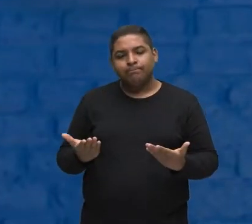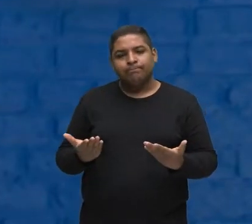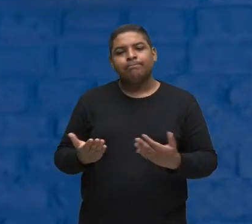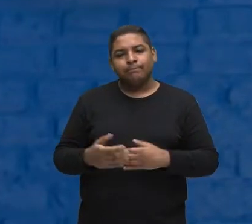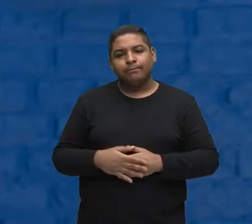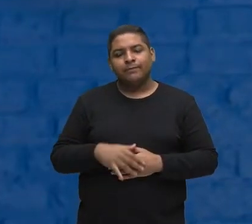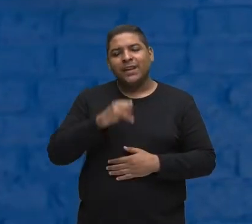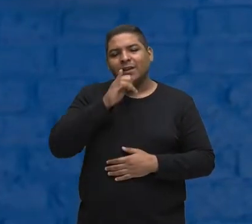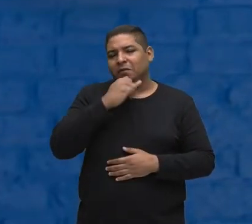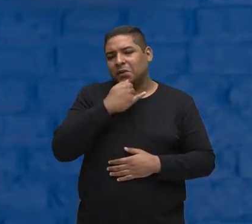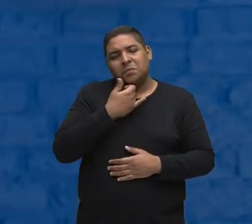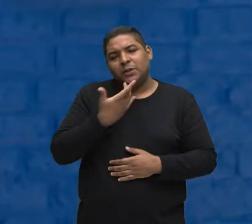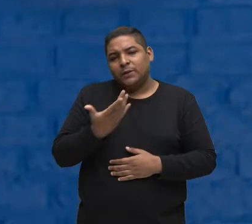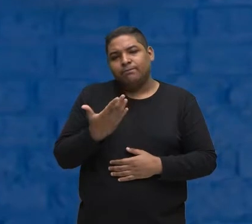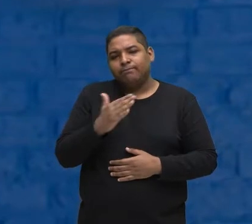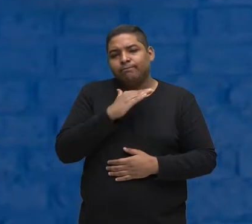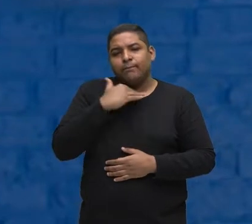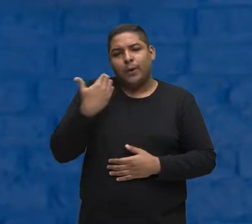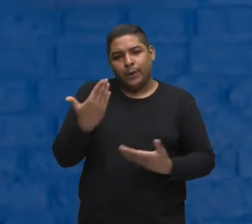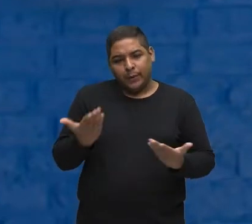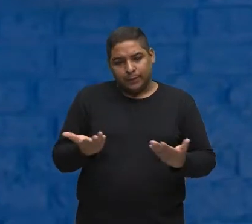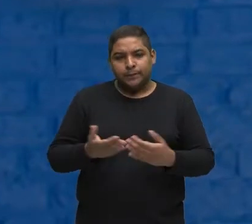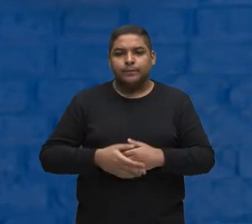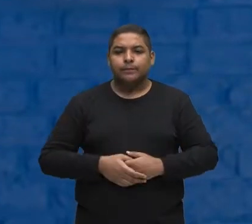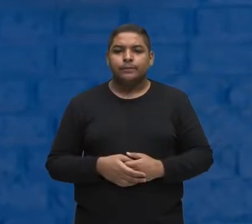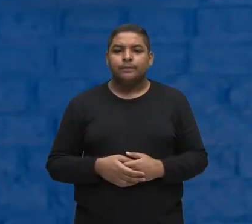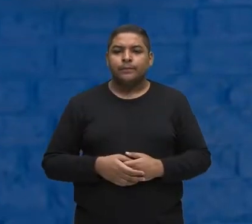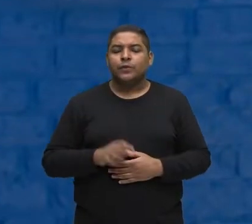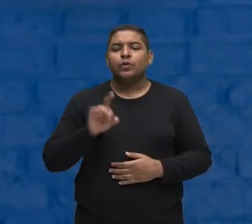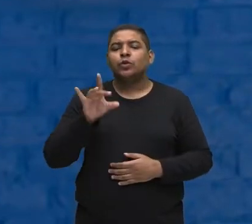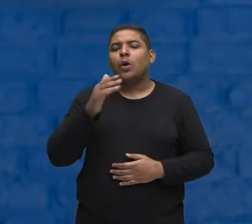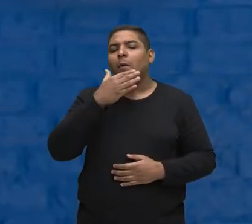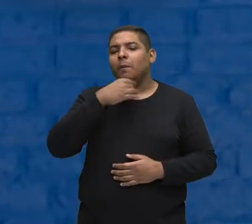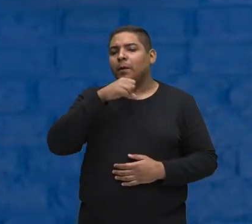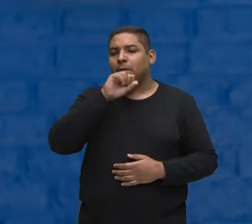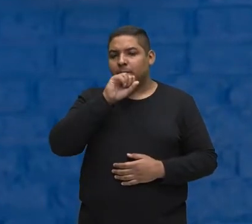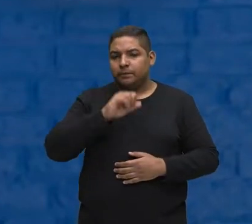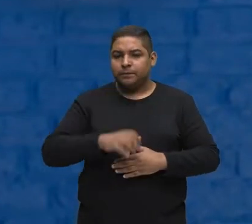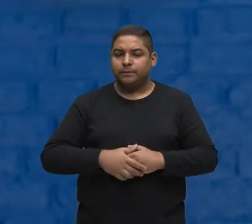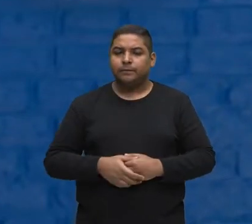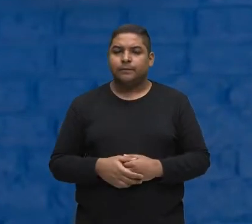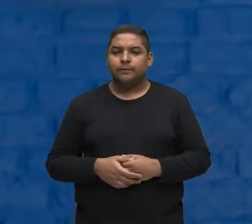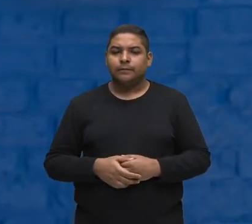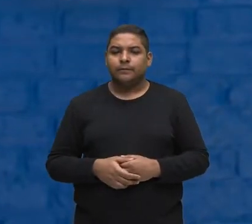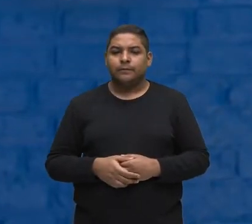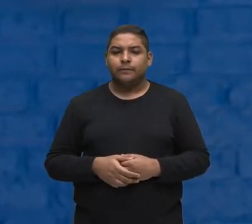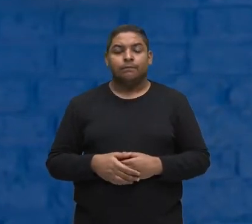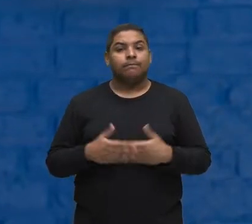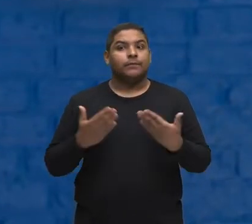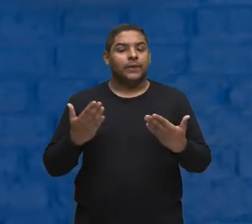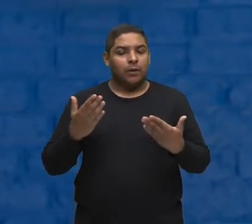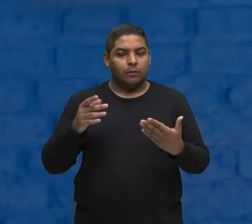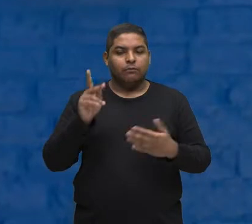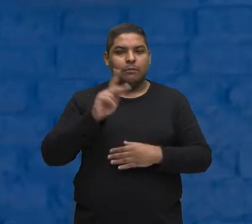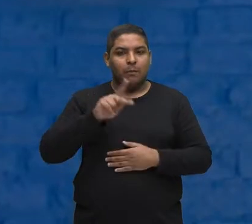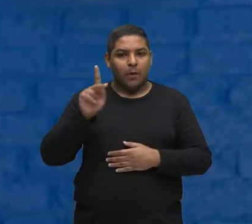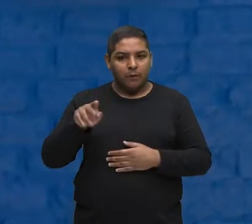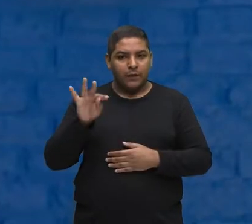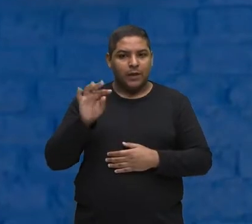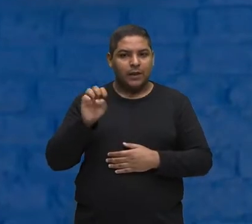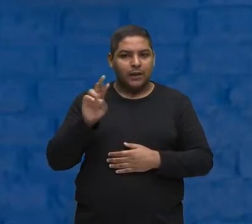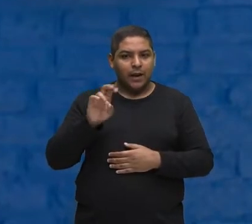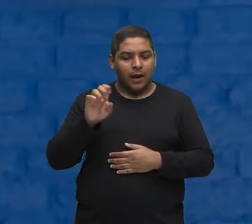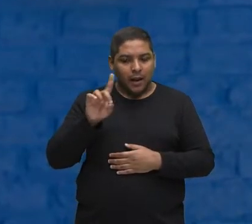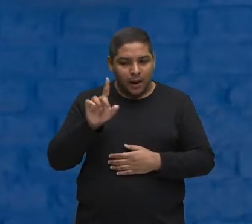mais ajudando ele, né? Porque ela faleceu. E só resta o pai. Então, a professora Tereza,